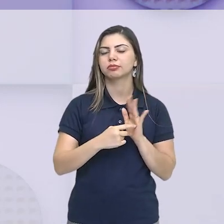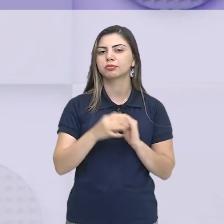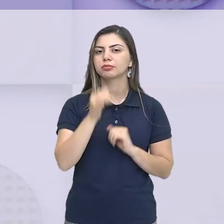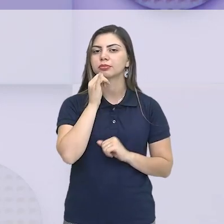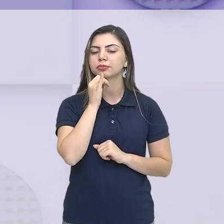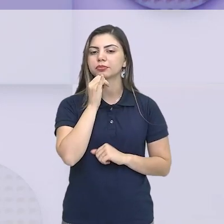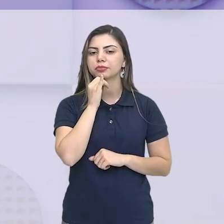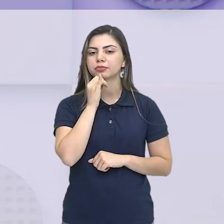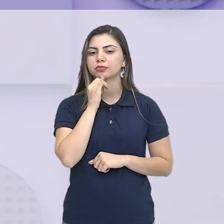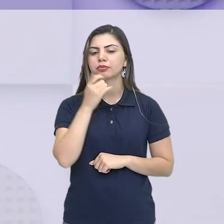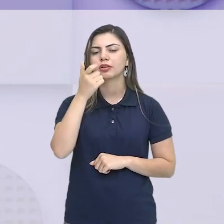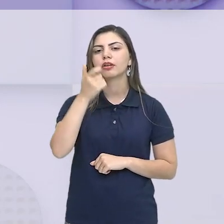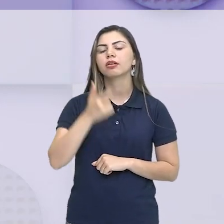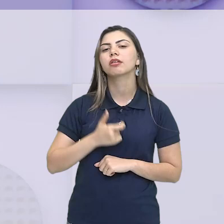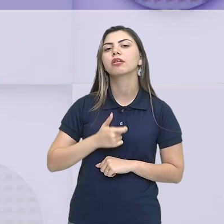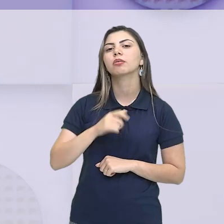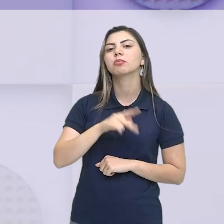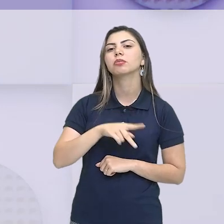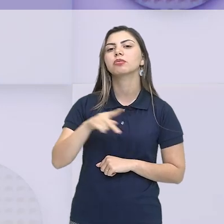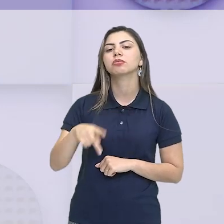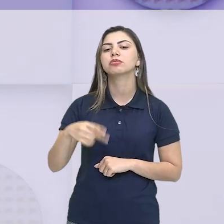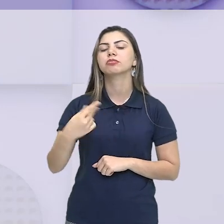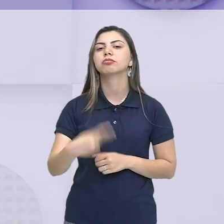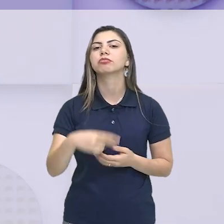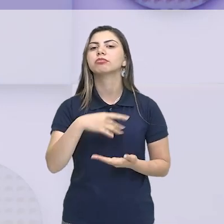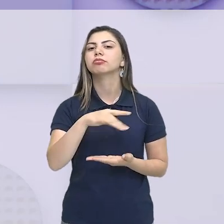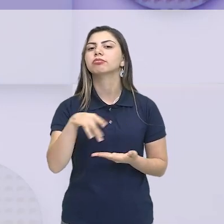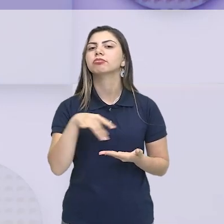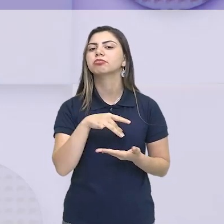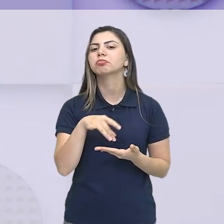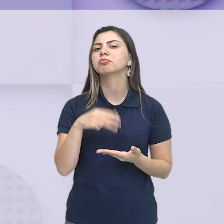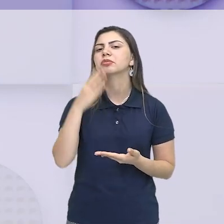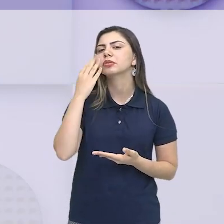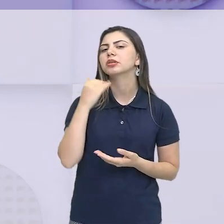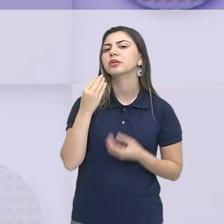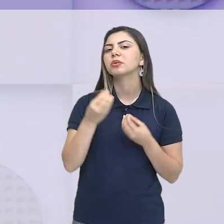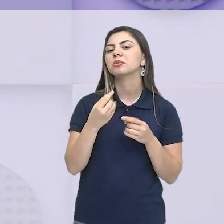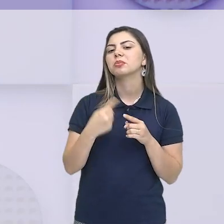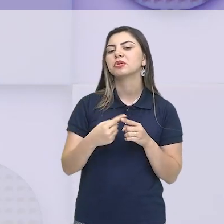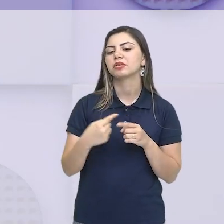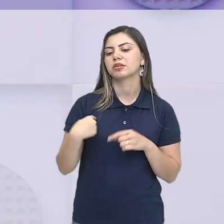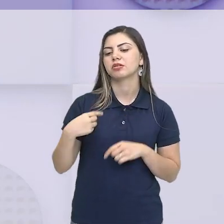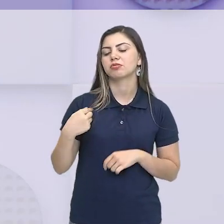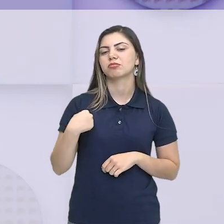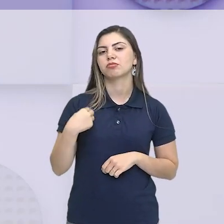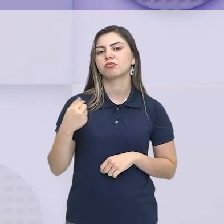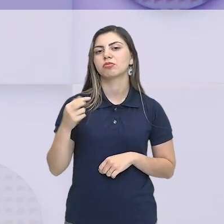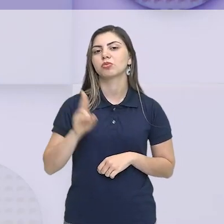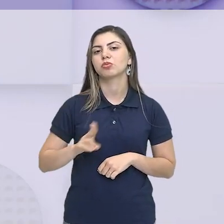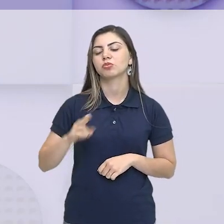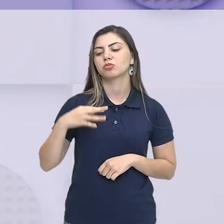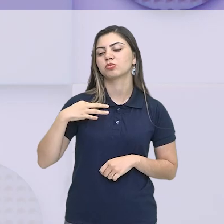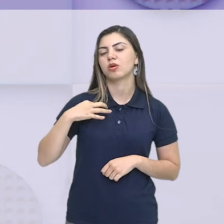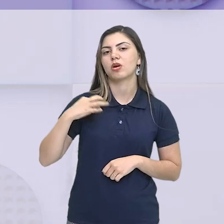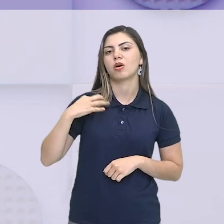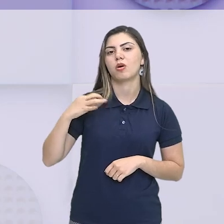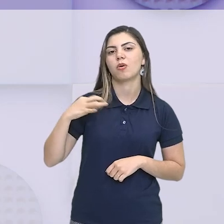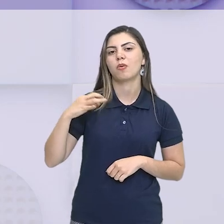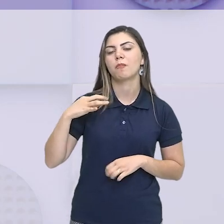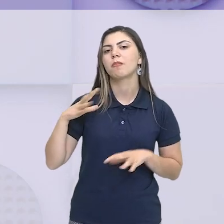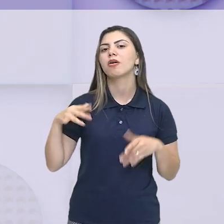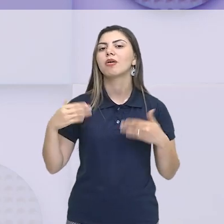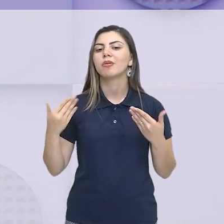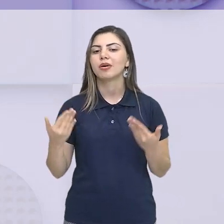que simboliza que eu sou professor do centro de mídias? O uniforme que eu uso. Qual é o uniforme do professor de centro